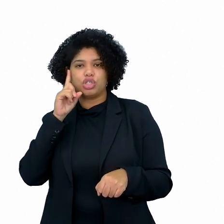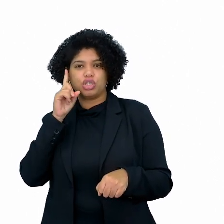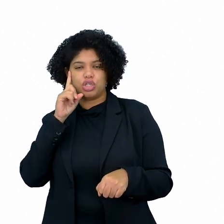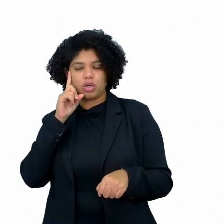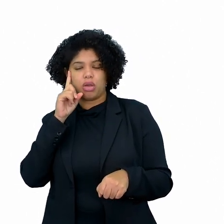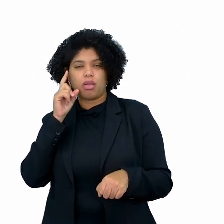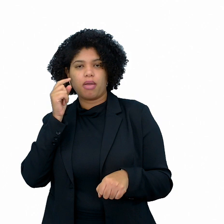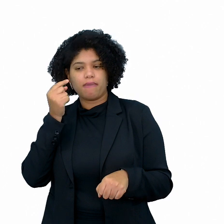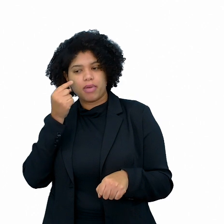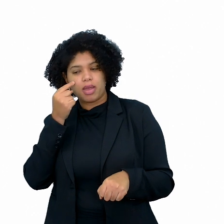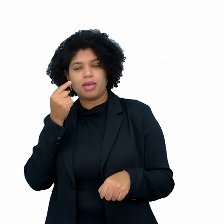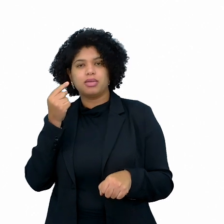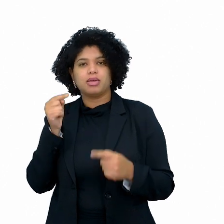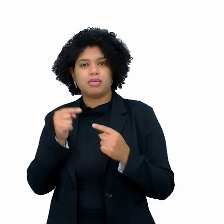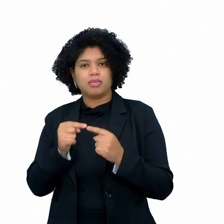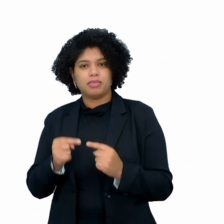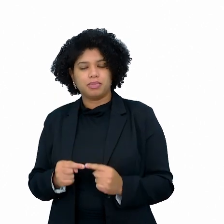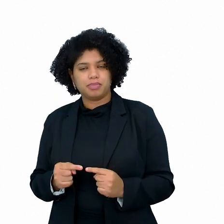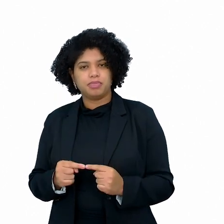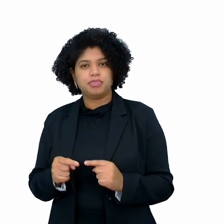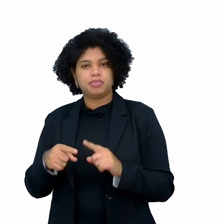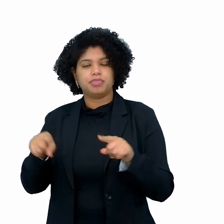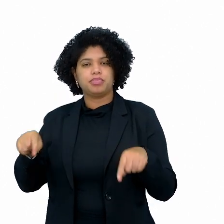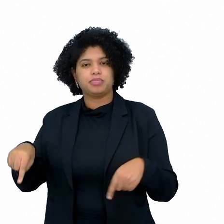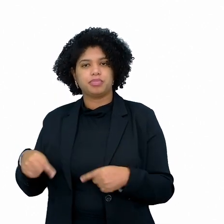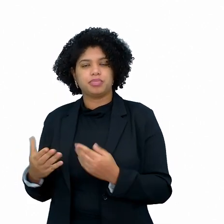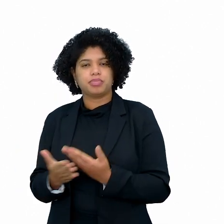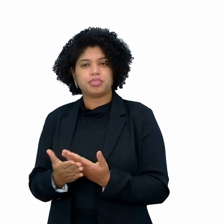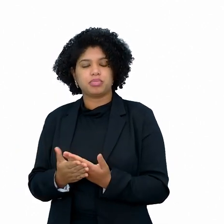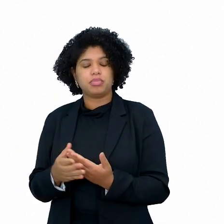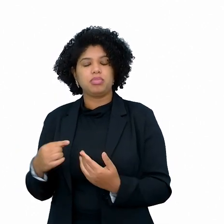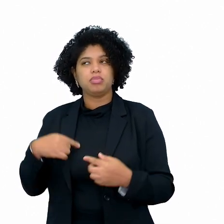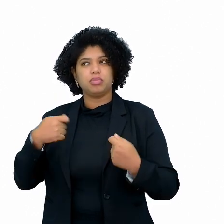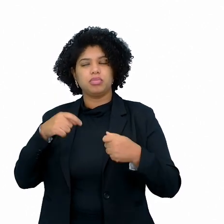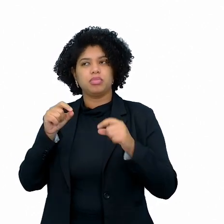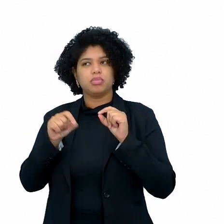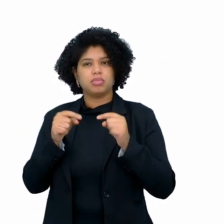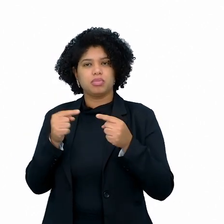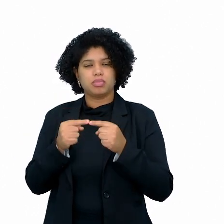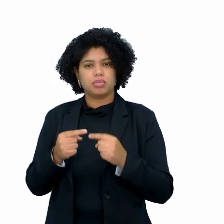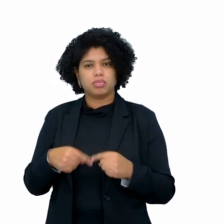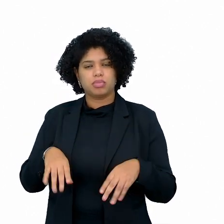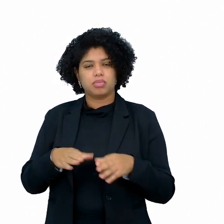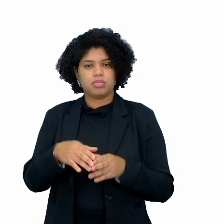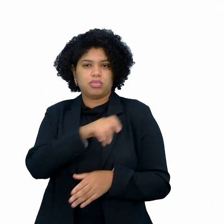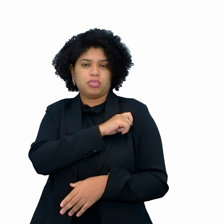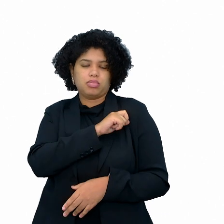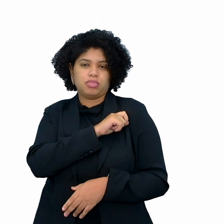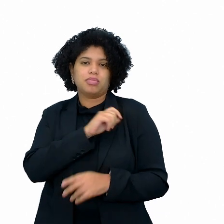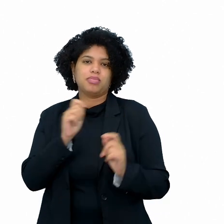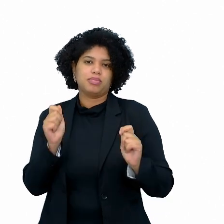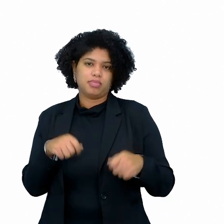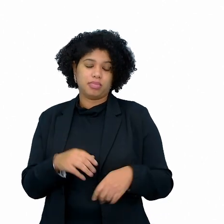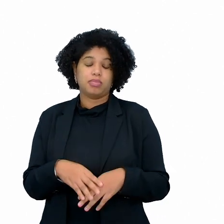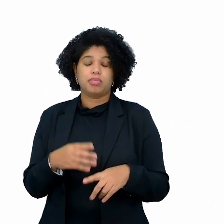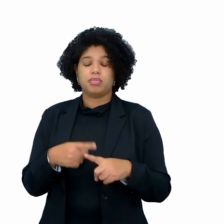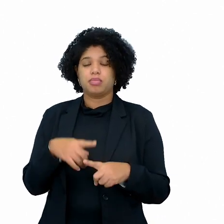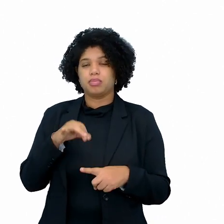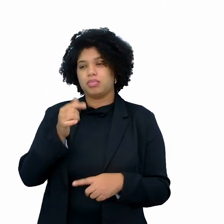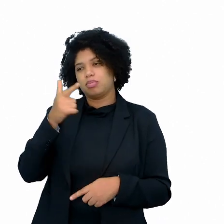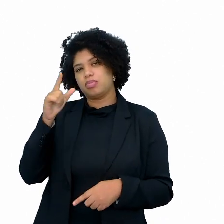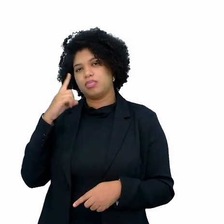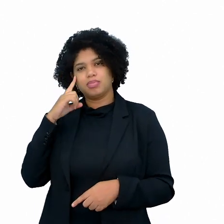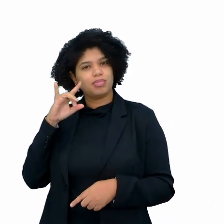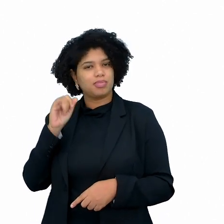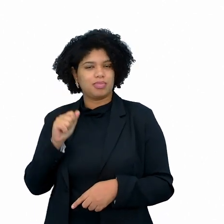a dia na sala de aula, para as necessidades que eu tenho com os meus alunos naquele dia específico, né? Porque se for num outro dia,